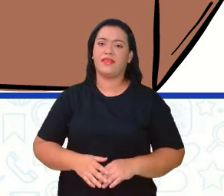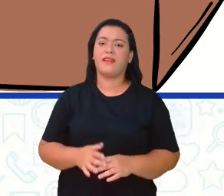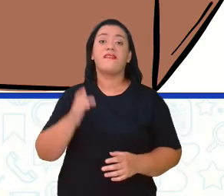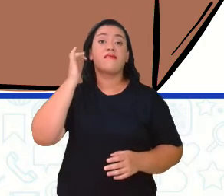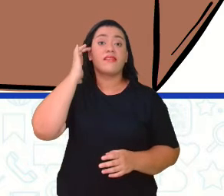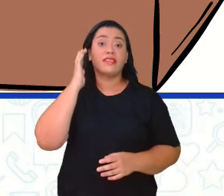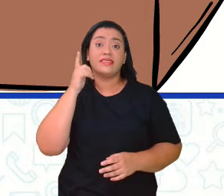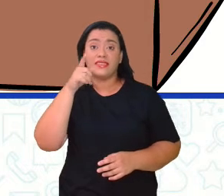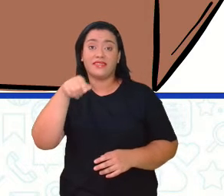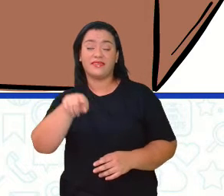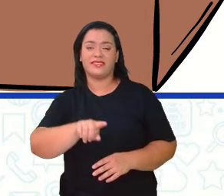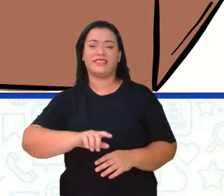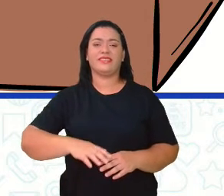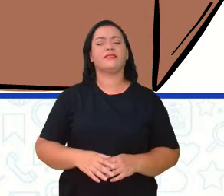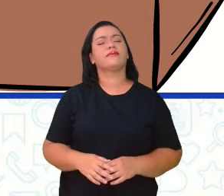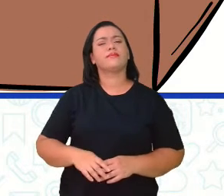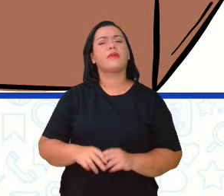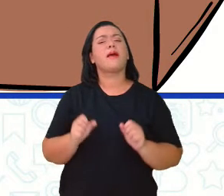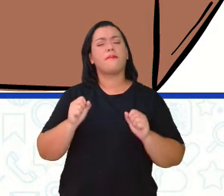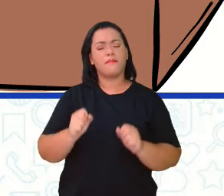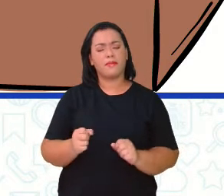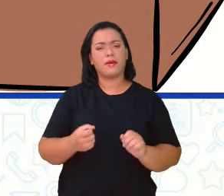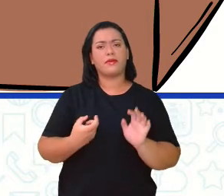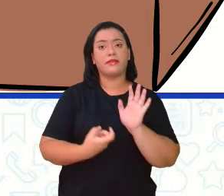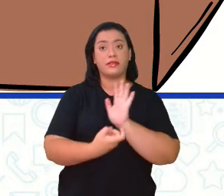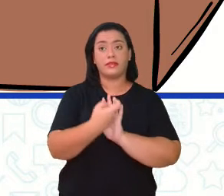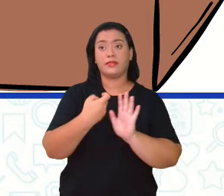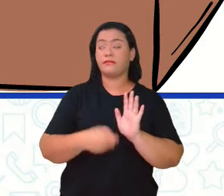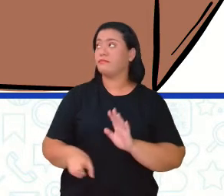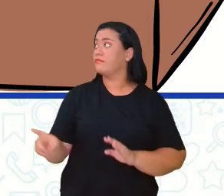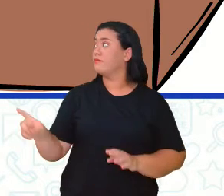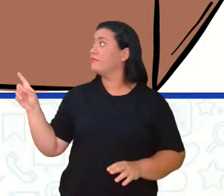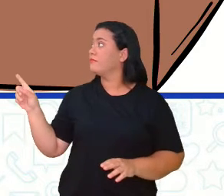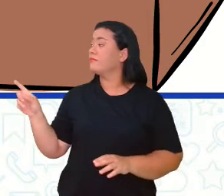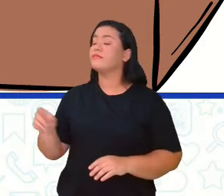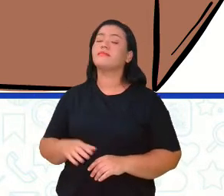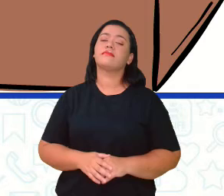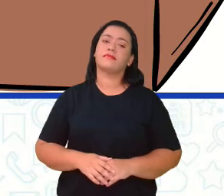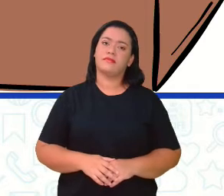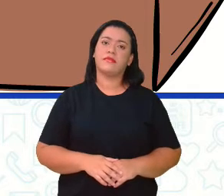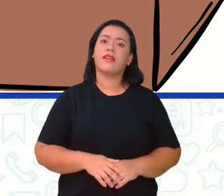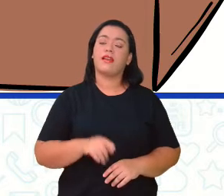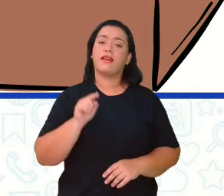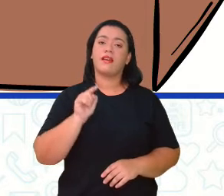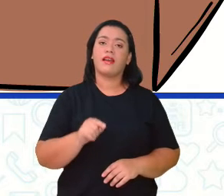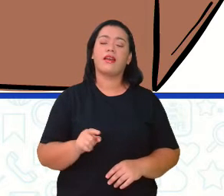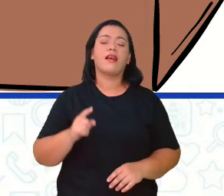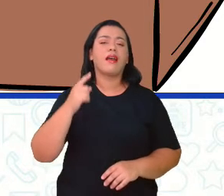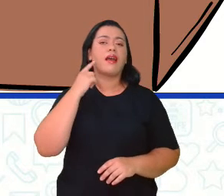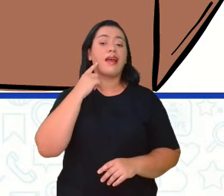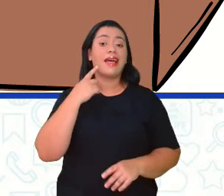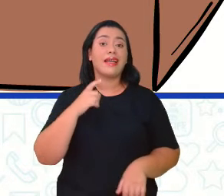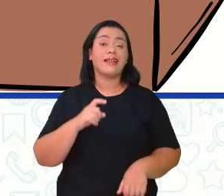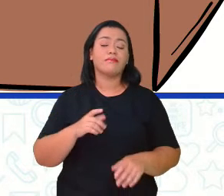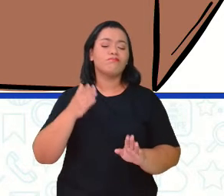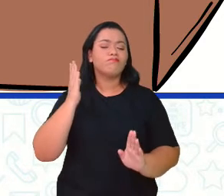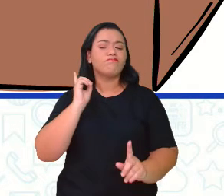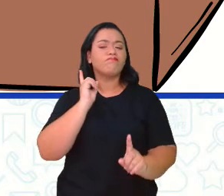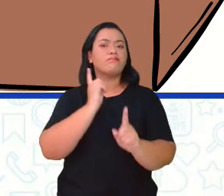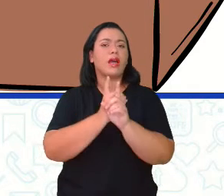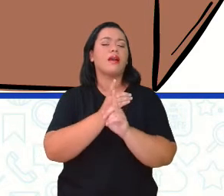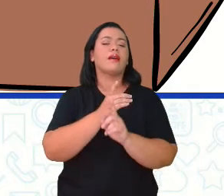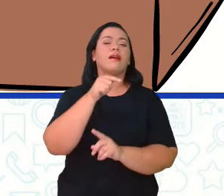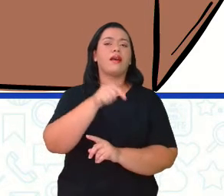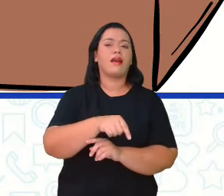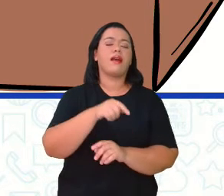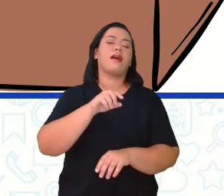facilitar a vida de vocês, vocês podem aí escanear esse QR Code, que vai direcionar vocês diretamente para a